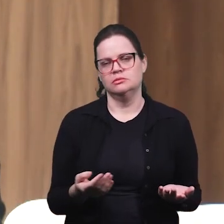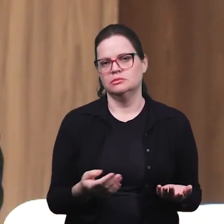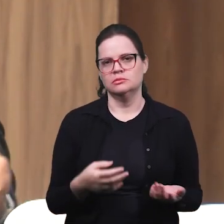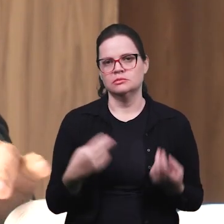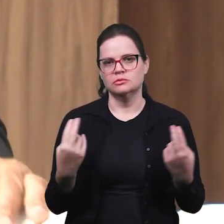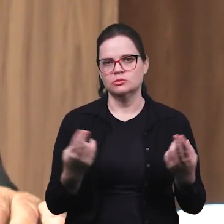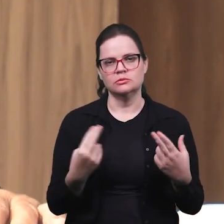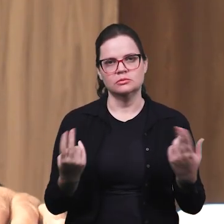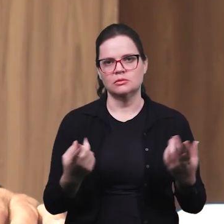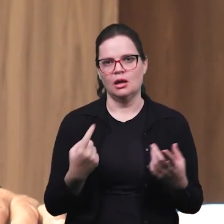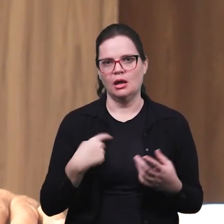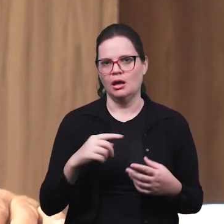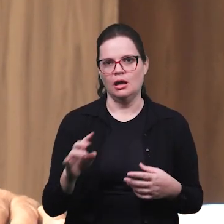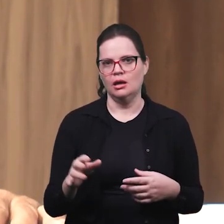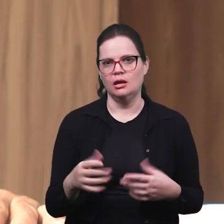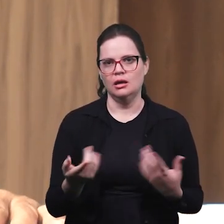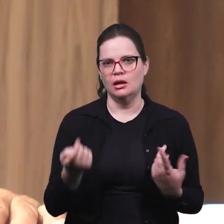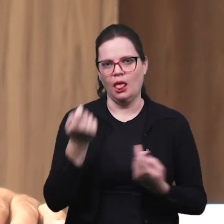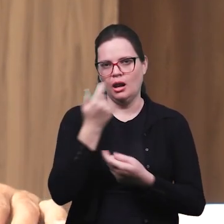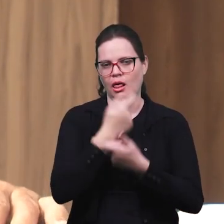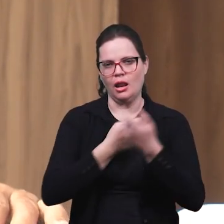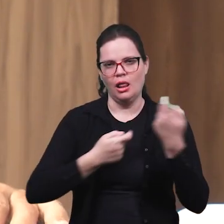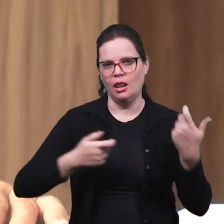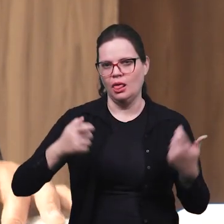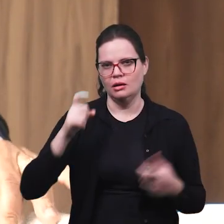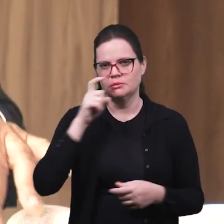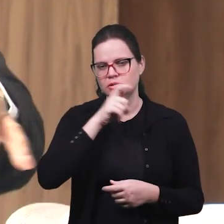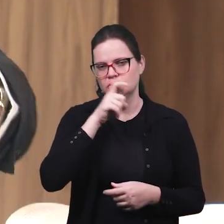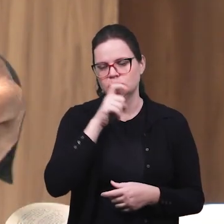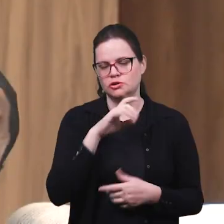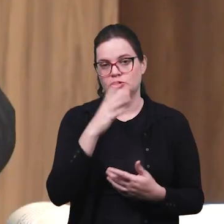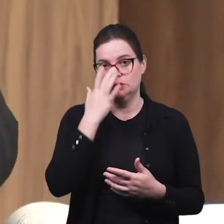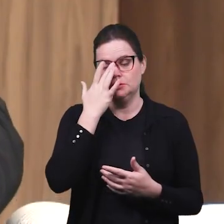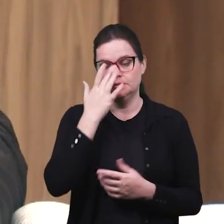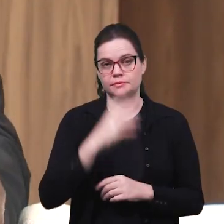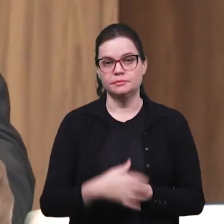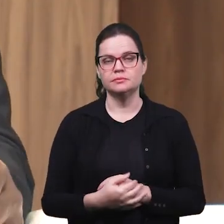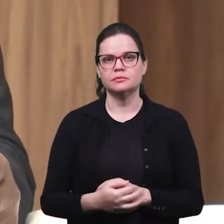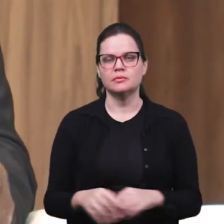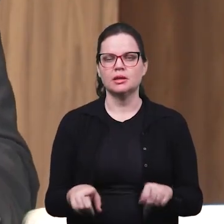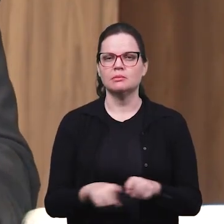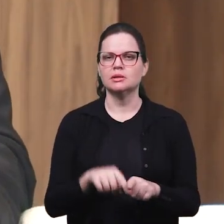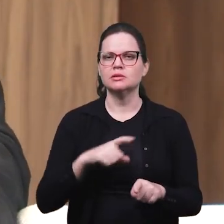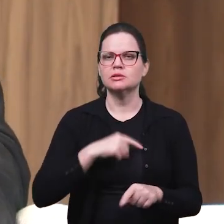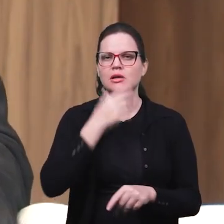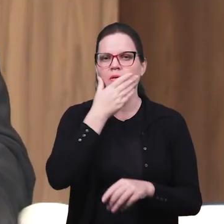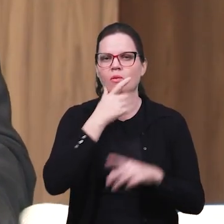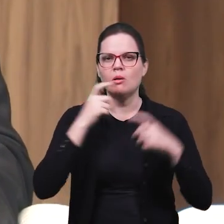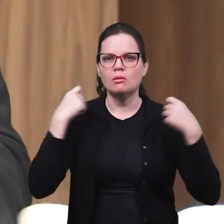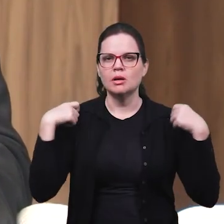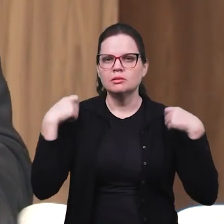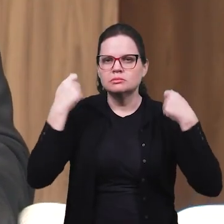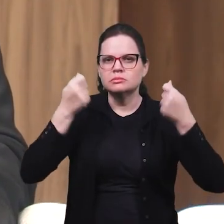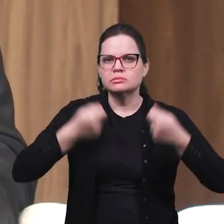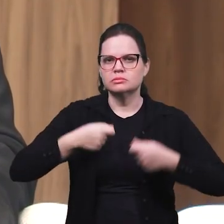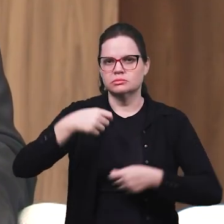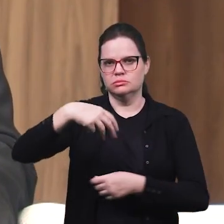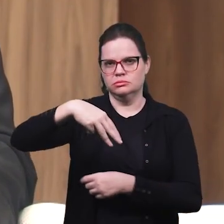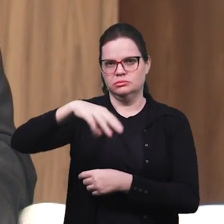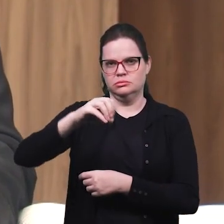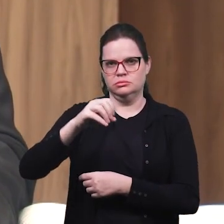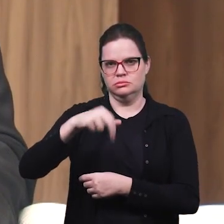grande engano desses monges. Tinha até um monge, o nome dele, ele